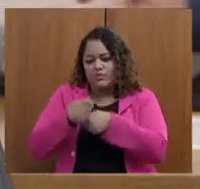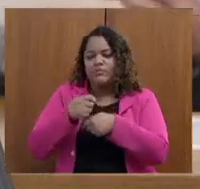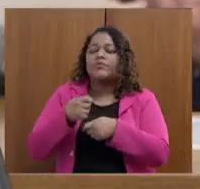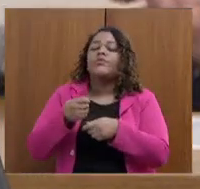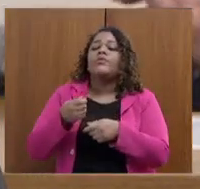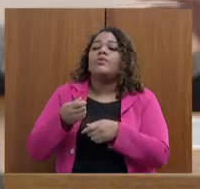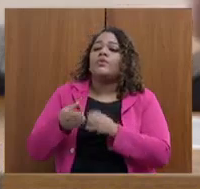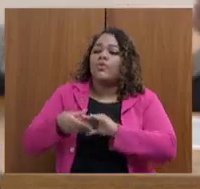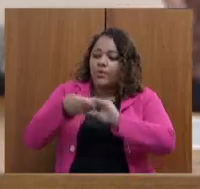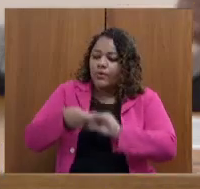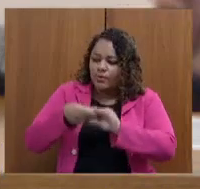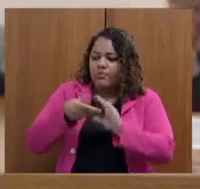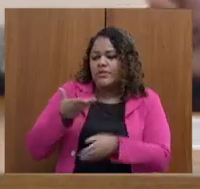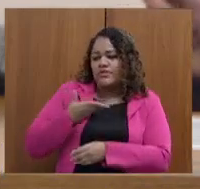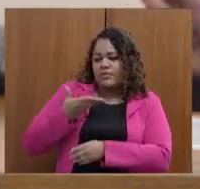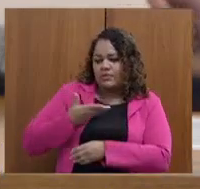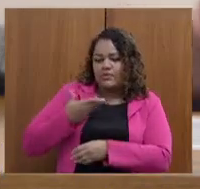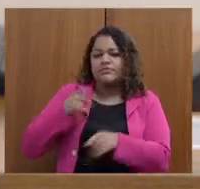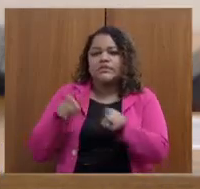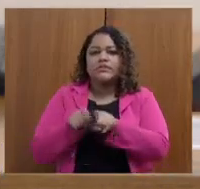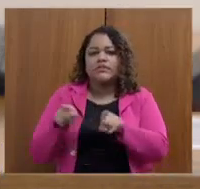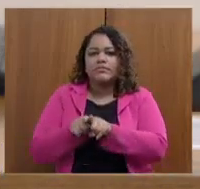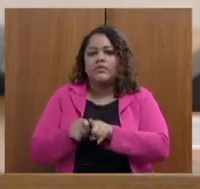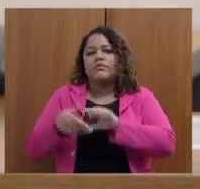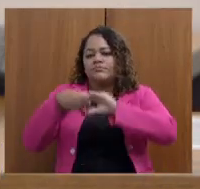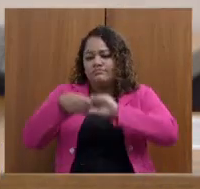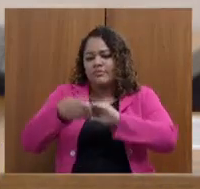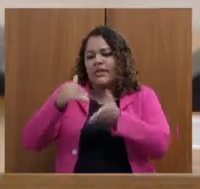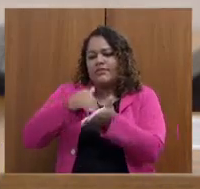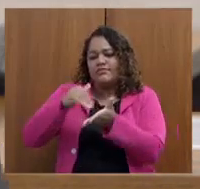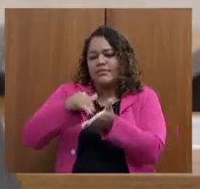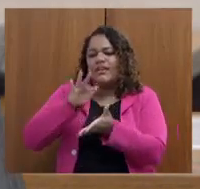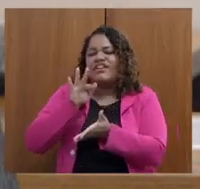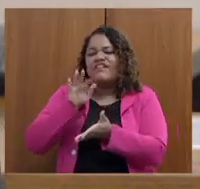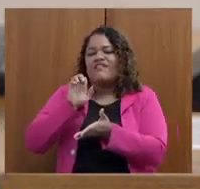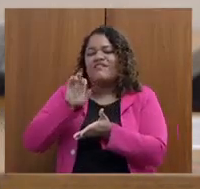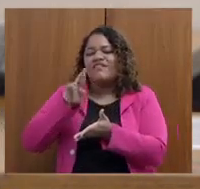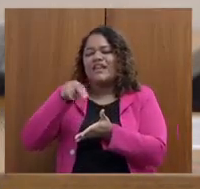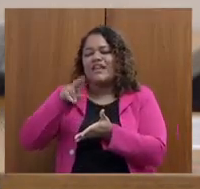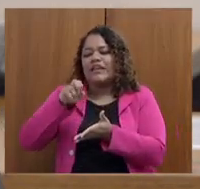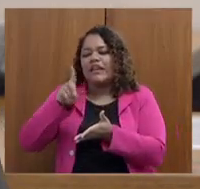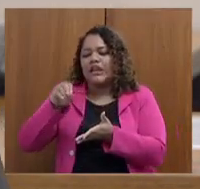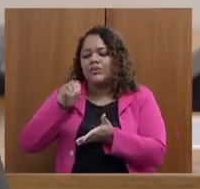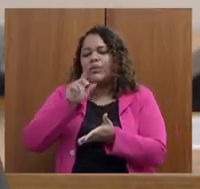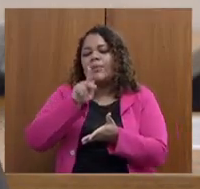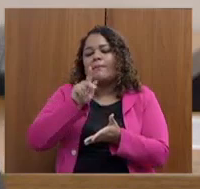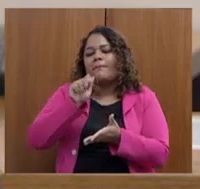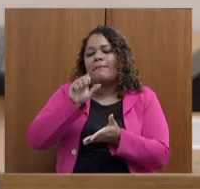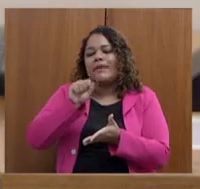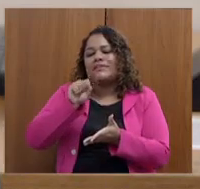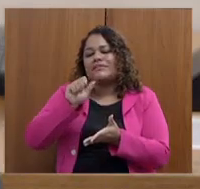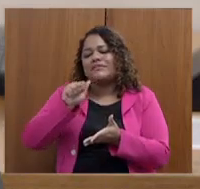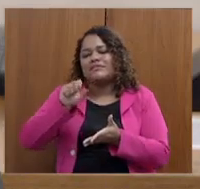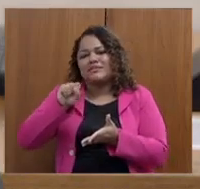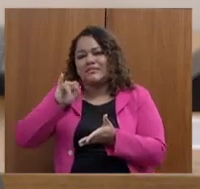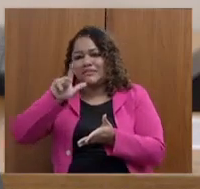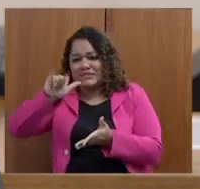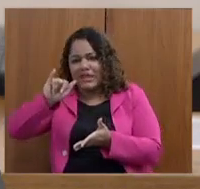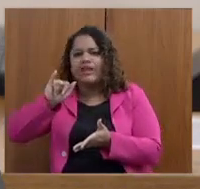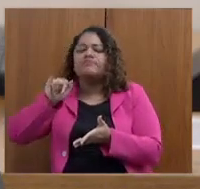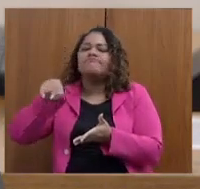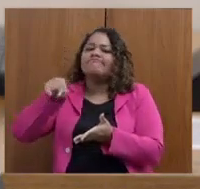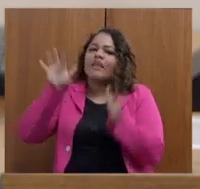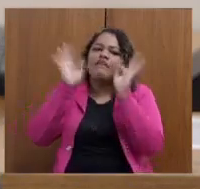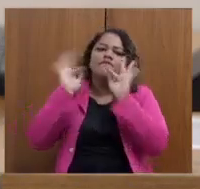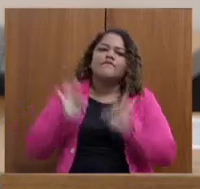aqui o nosso secretário Fernando palha que nós temos alegria de ter na frente dessa pasta Fernandes